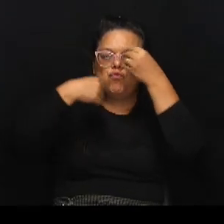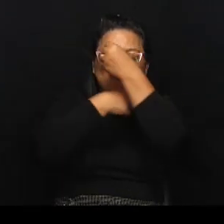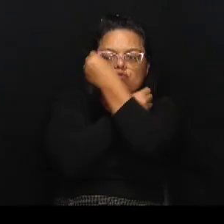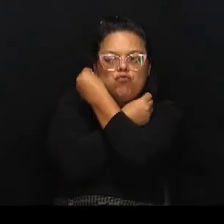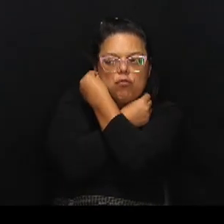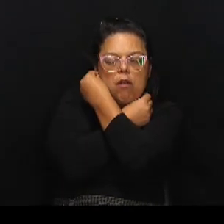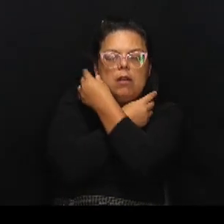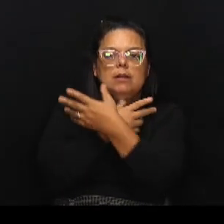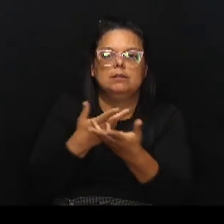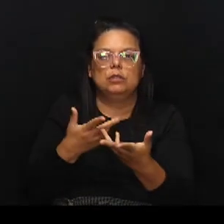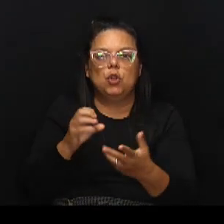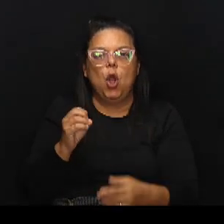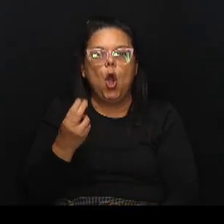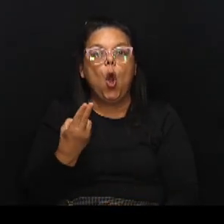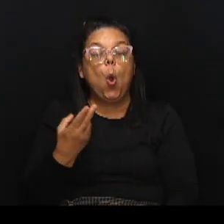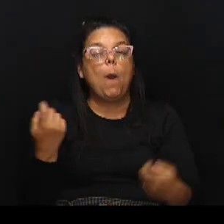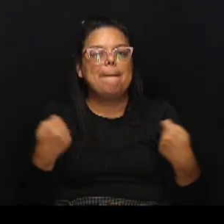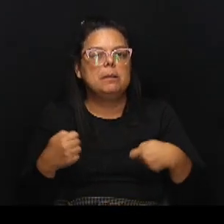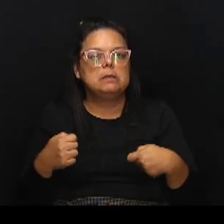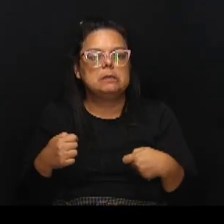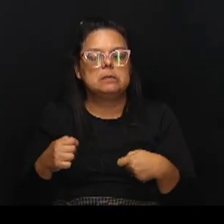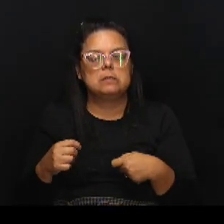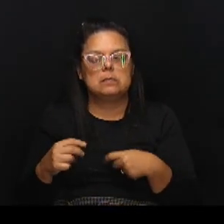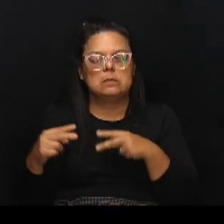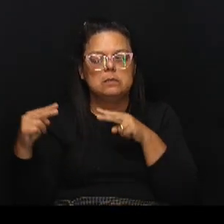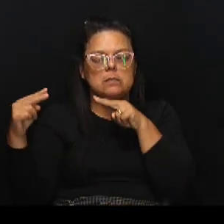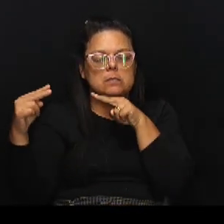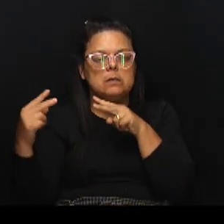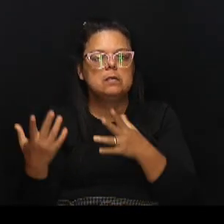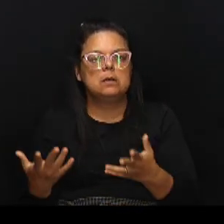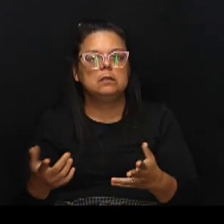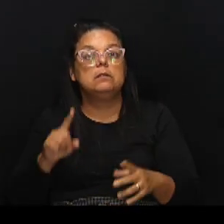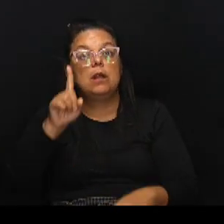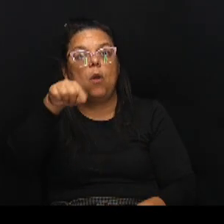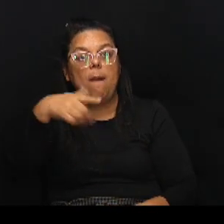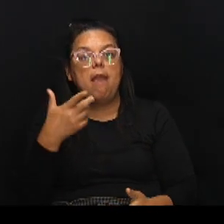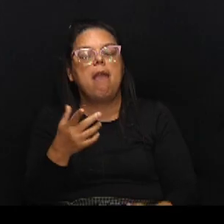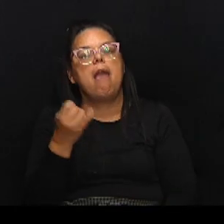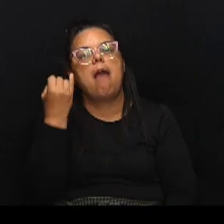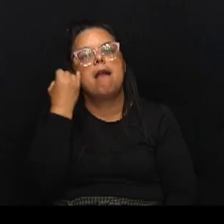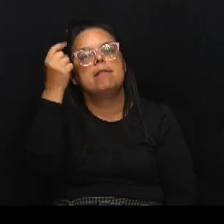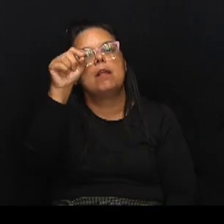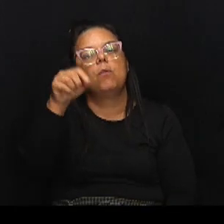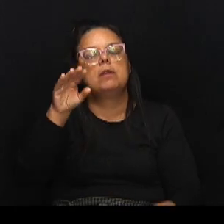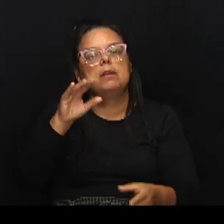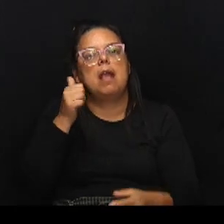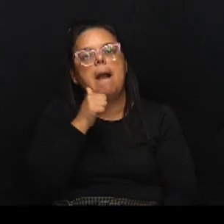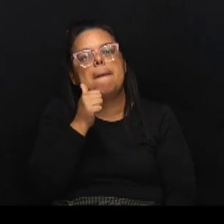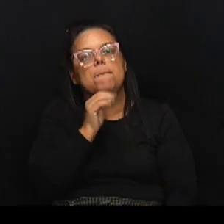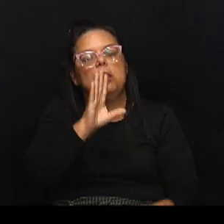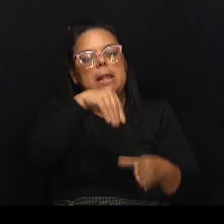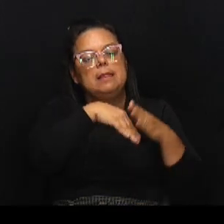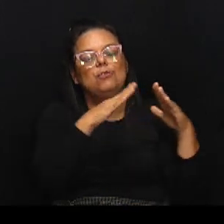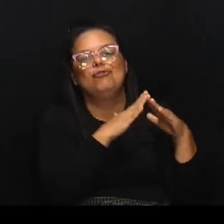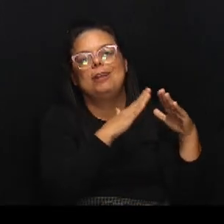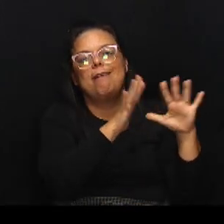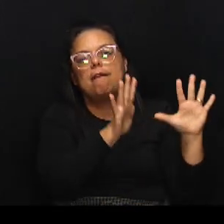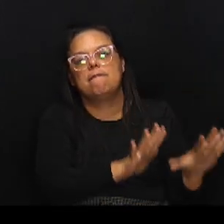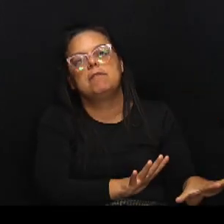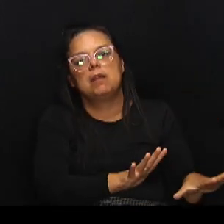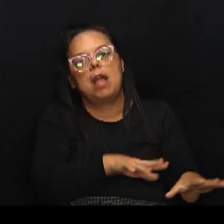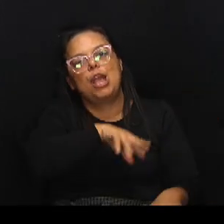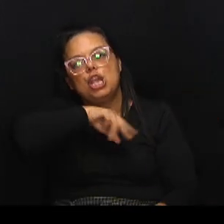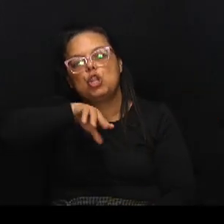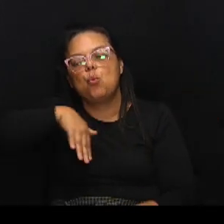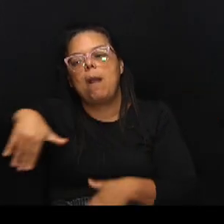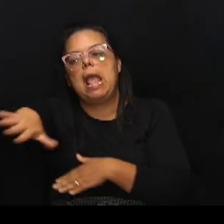olhar demoníaco e possuí-los. Então, a ideia era da mulher no espaço doméstico, não no espaço público, e quando